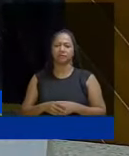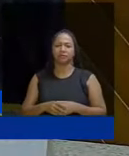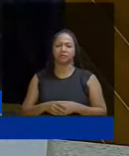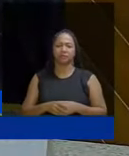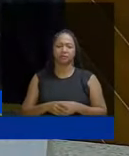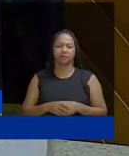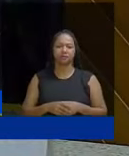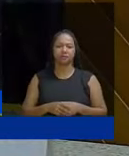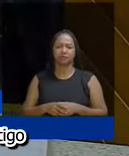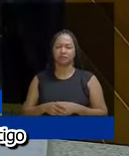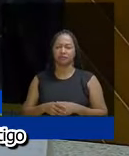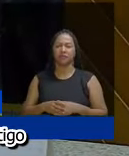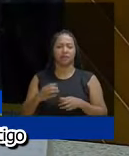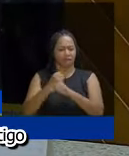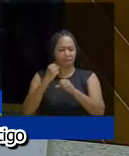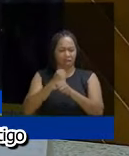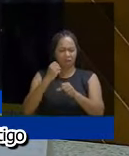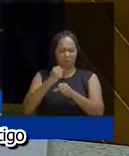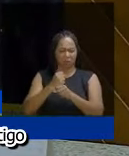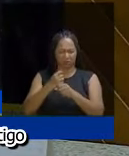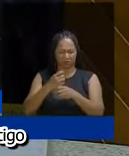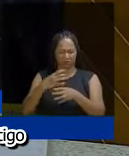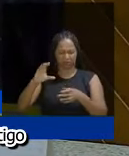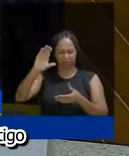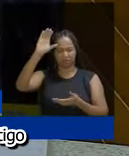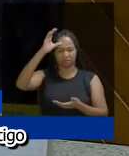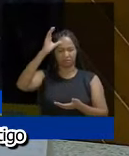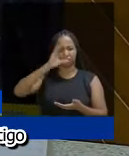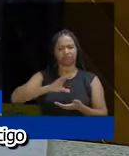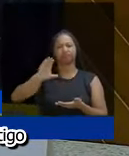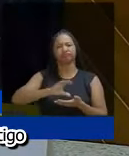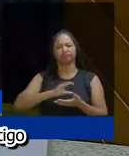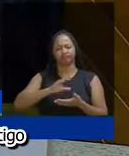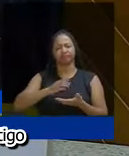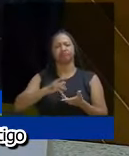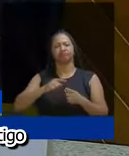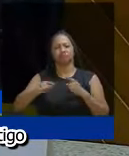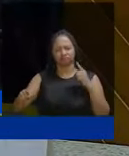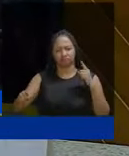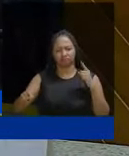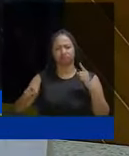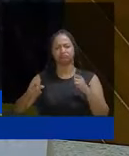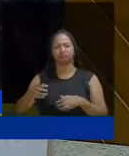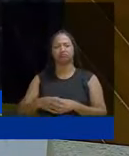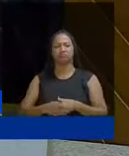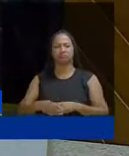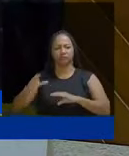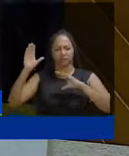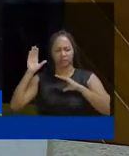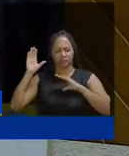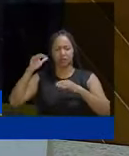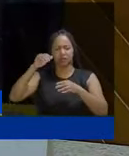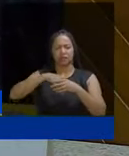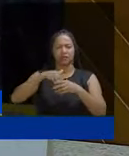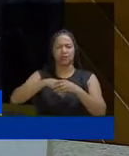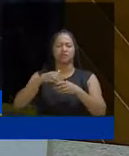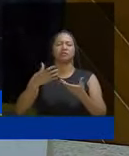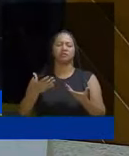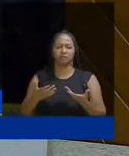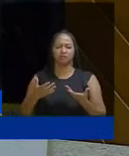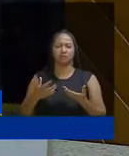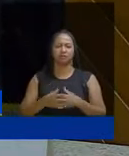Nem toda desaprovação de contas enseja a causa de inelegibilidade do artigo 1º, inciso 1, a linha